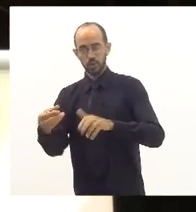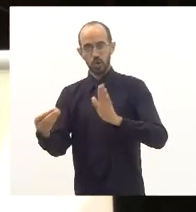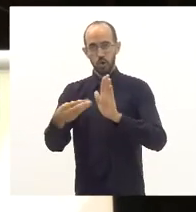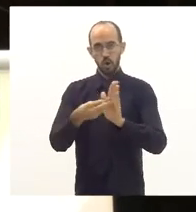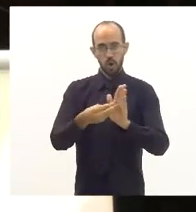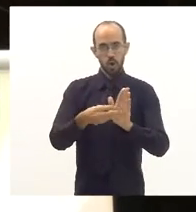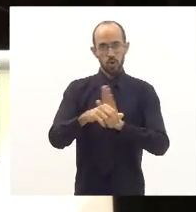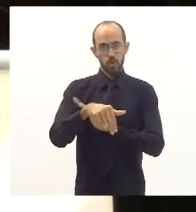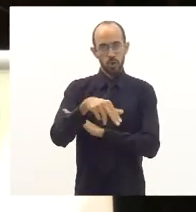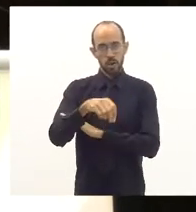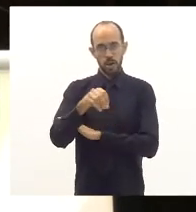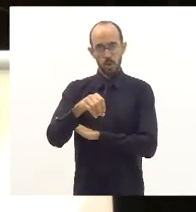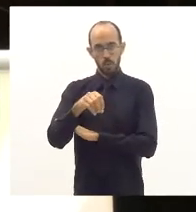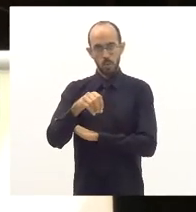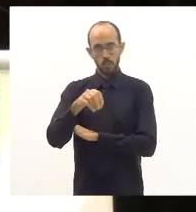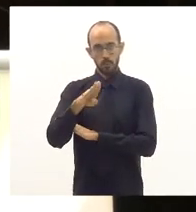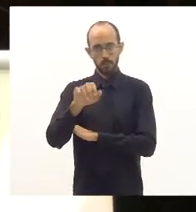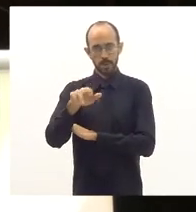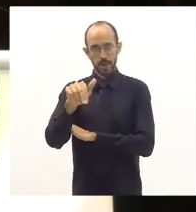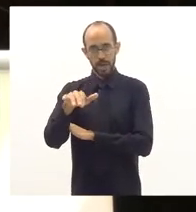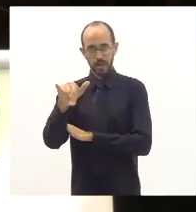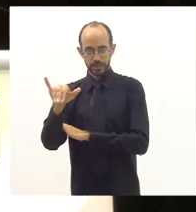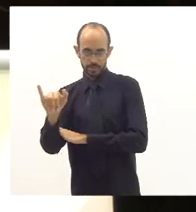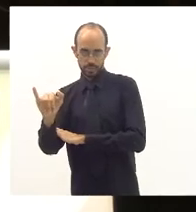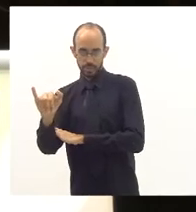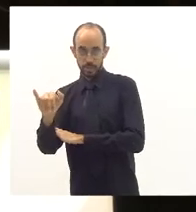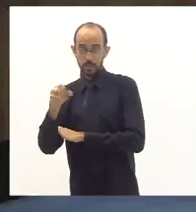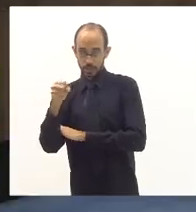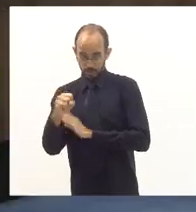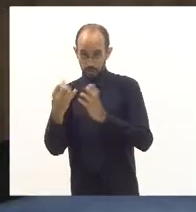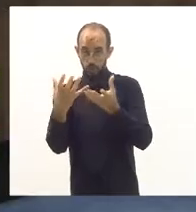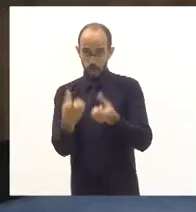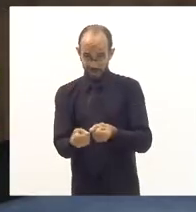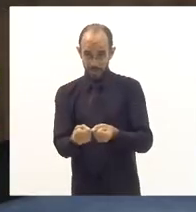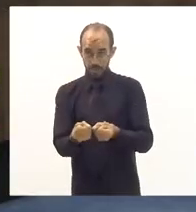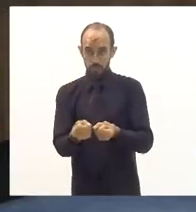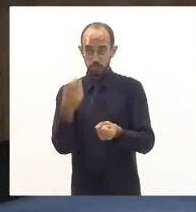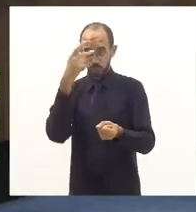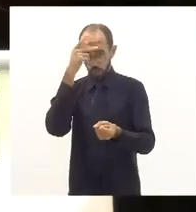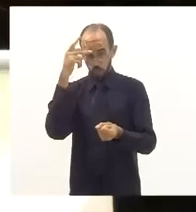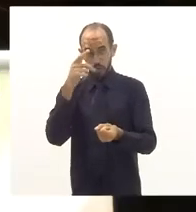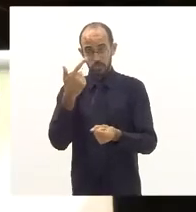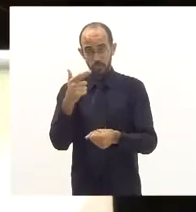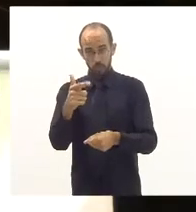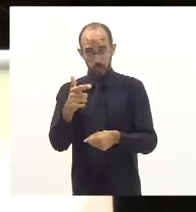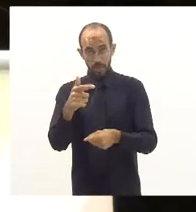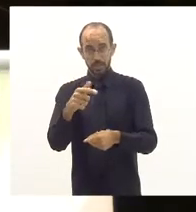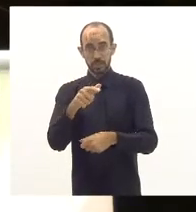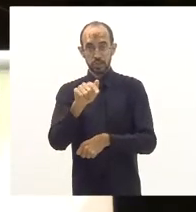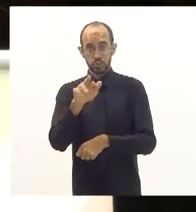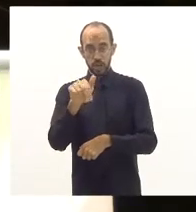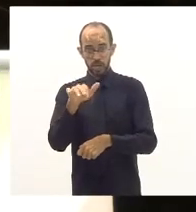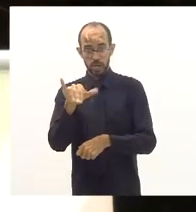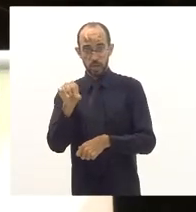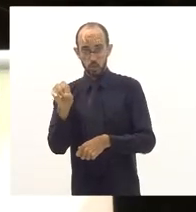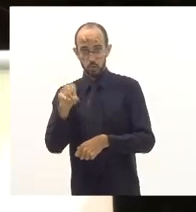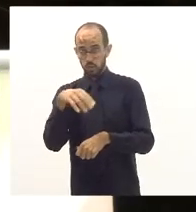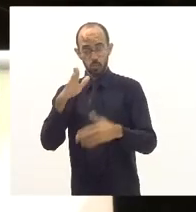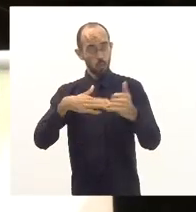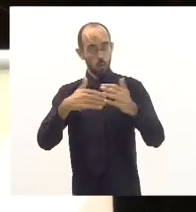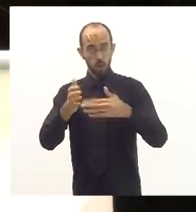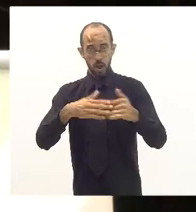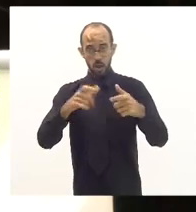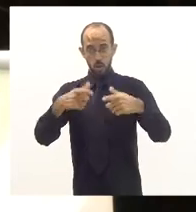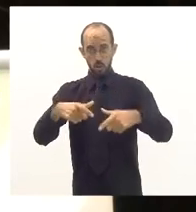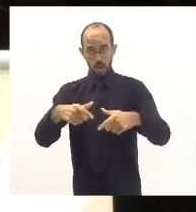pessoas não binárias. Em sendo acolhido, pessoas não binárias de qualquer parte do país poderão